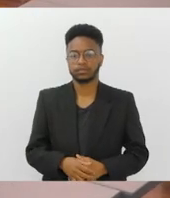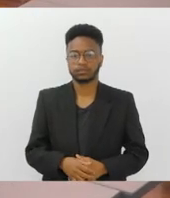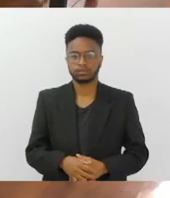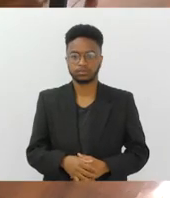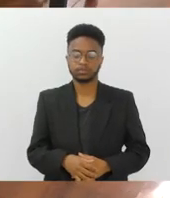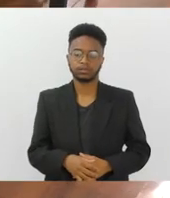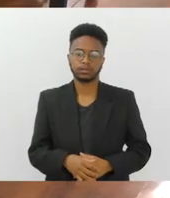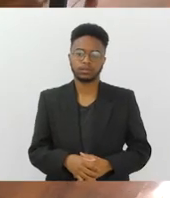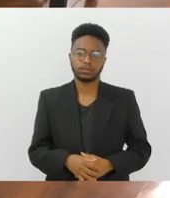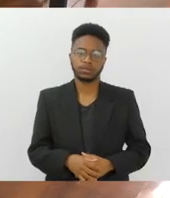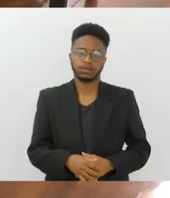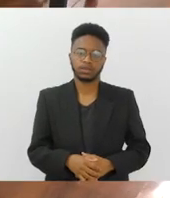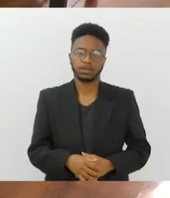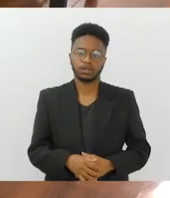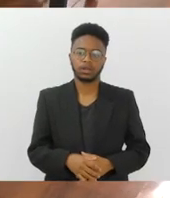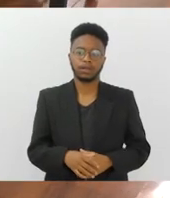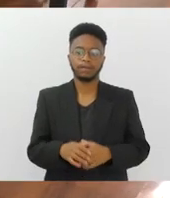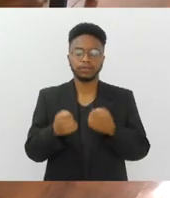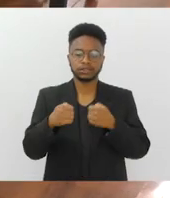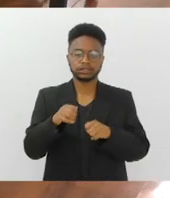com essas